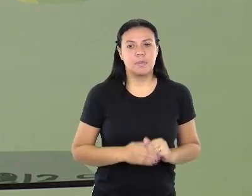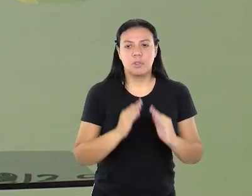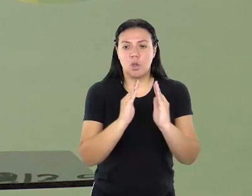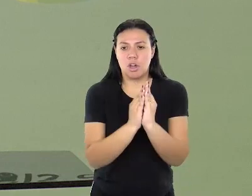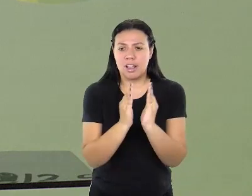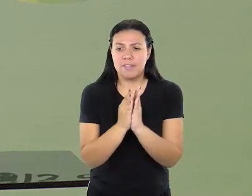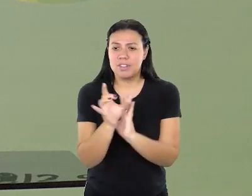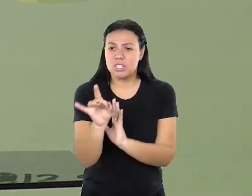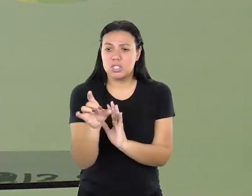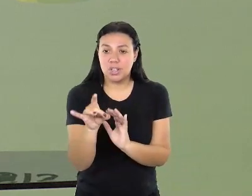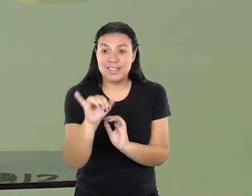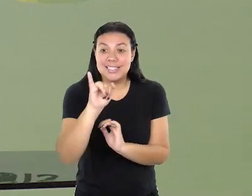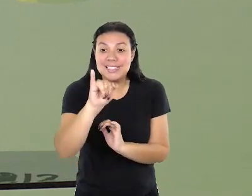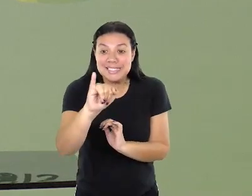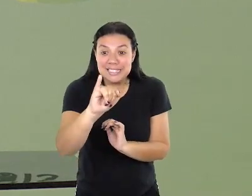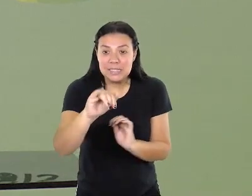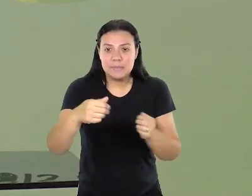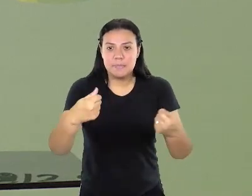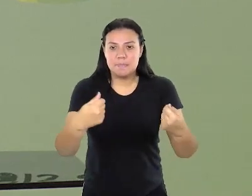capítulo 2.